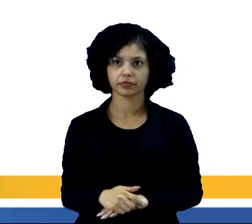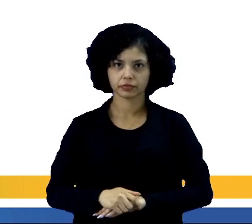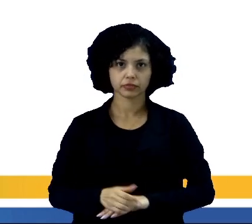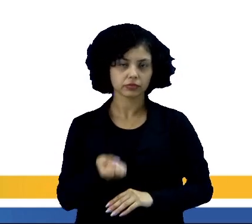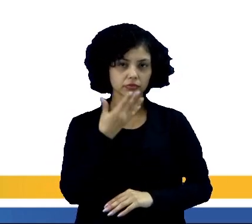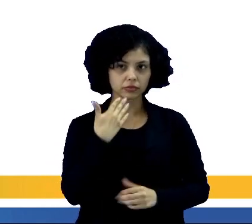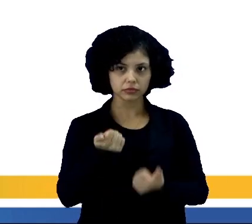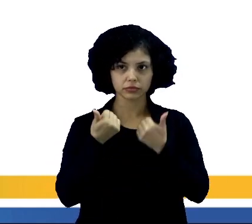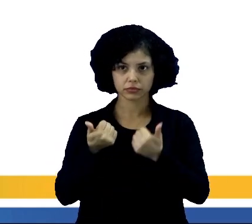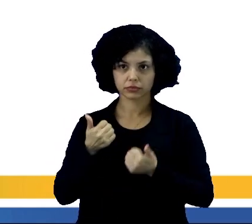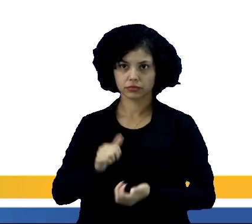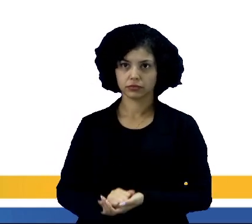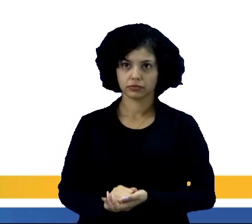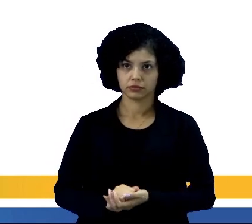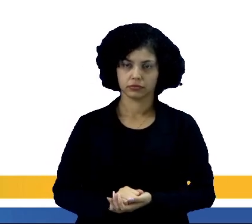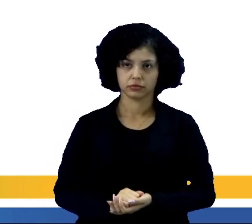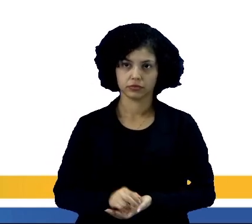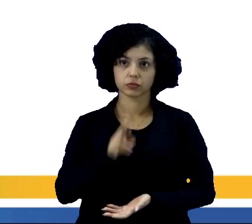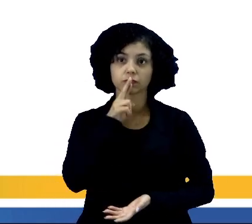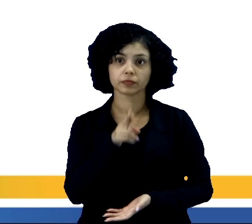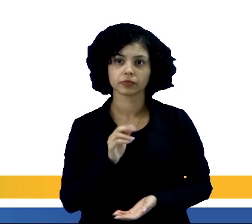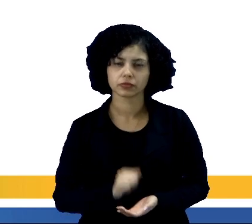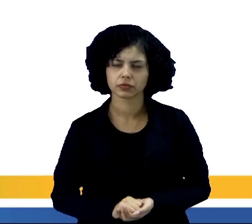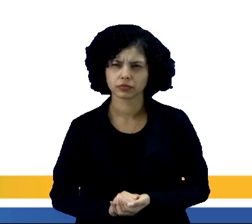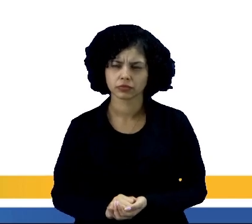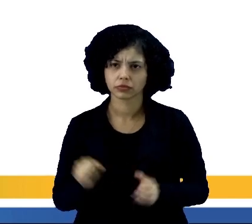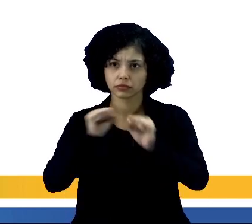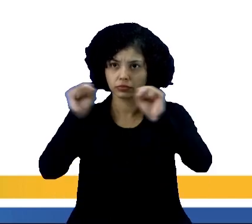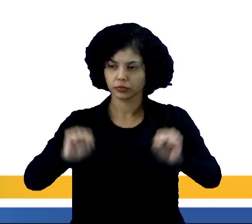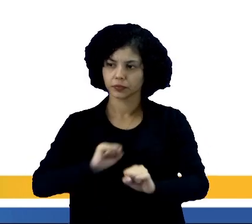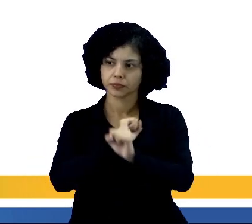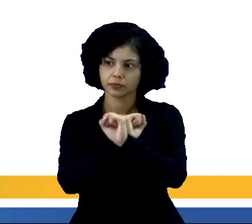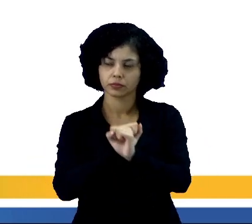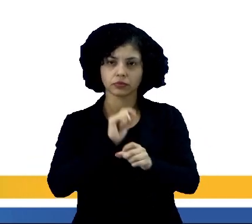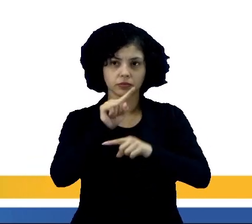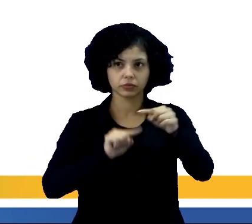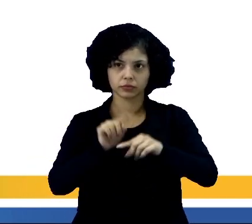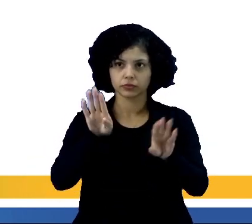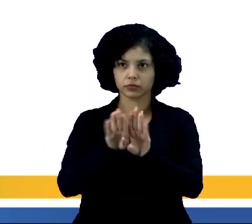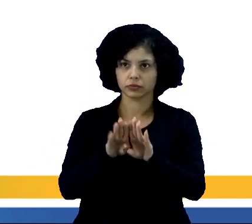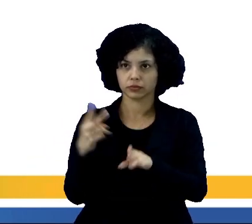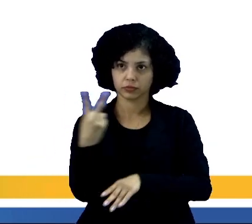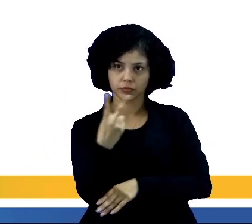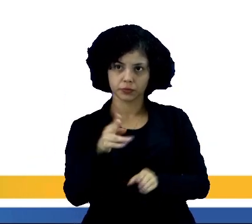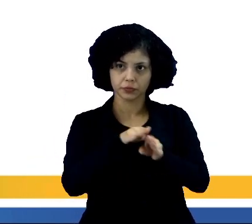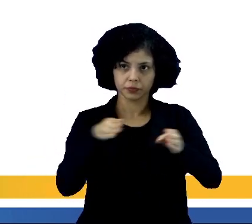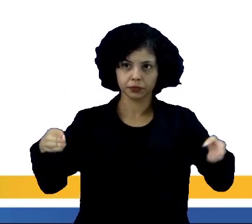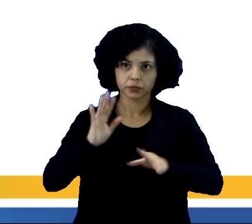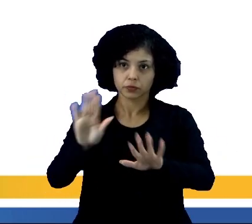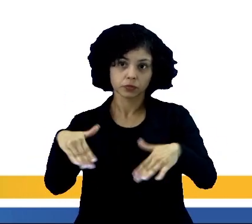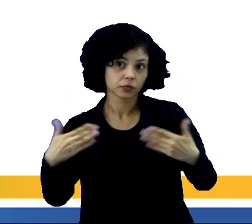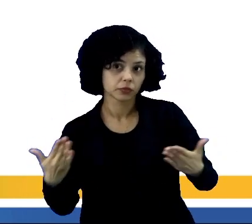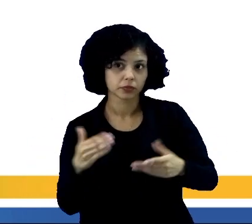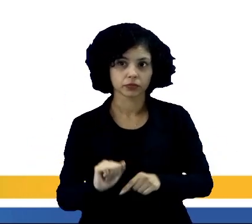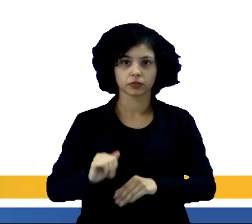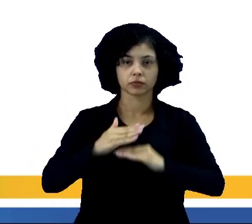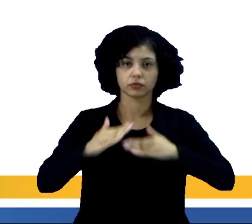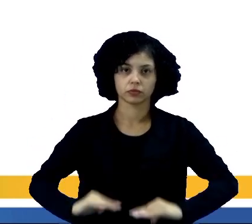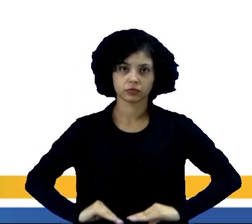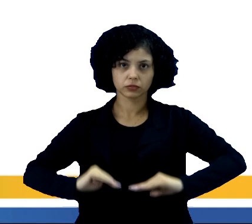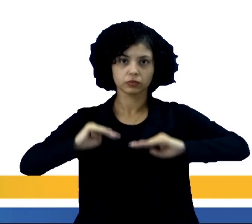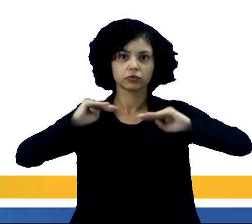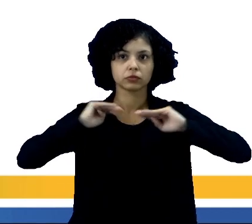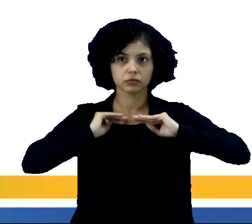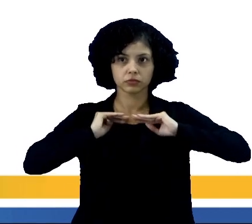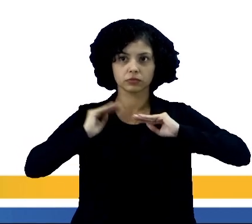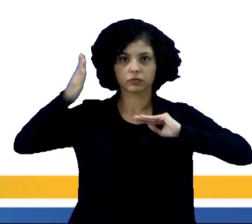ossos. Tranquilo? A gente avança e consegue responder mais uma. O sistema esquelético pode ser dividido em duas partes. Quais são? Superior